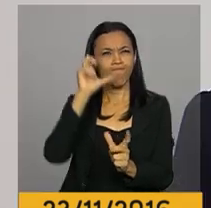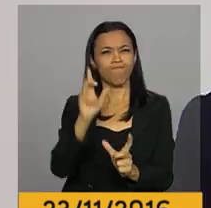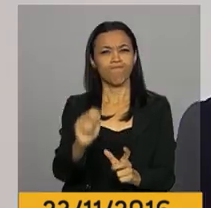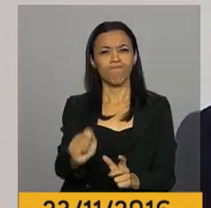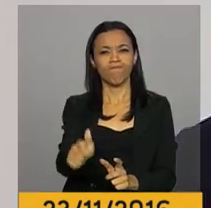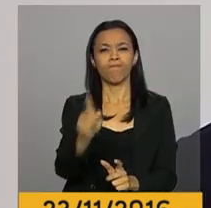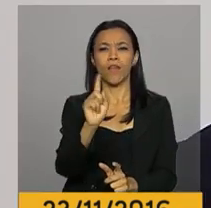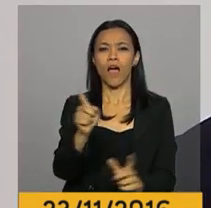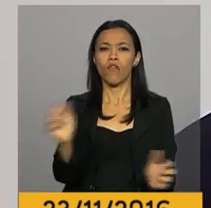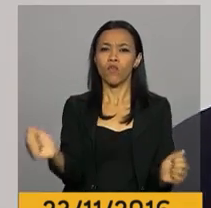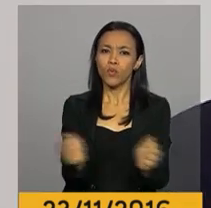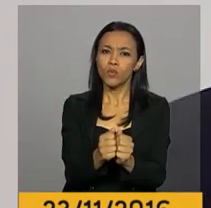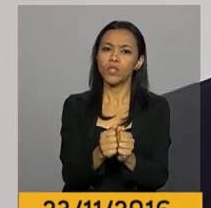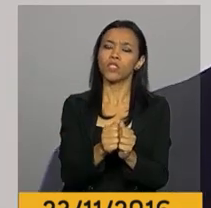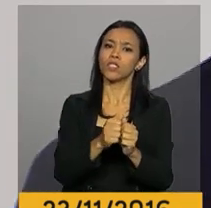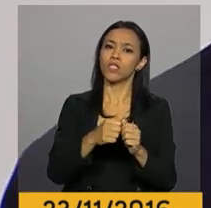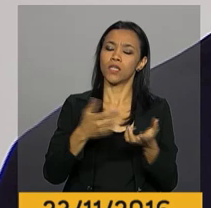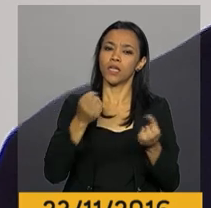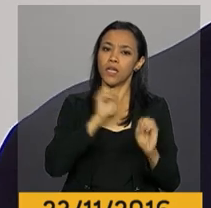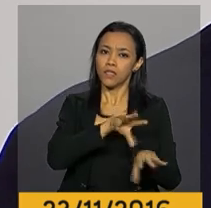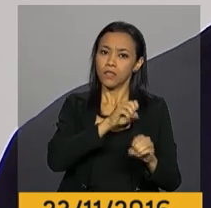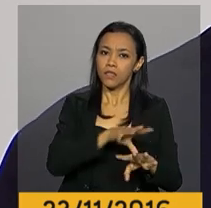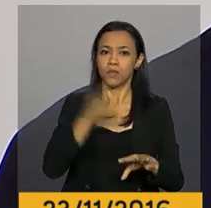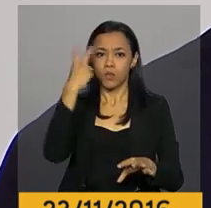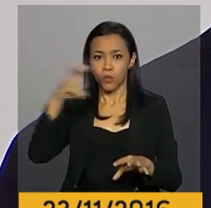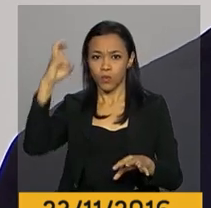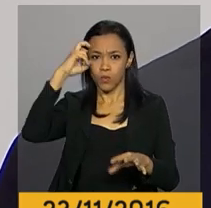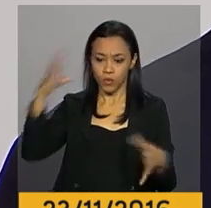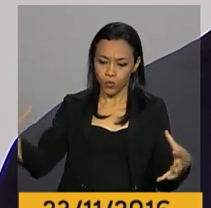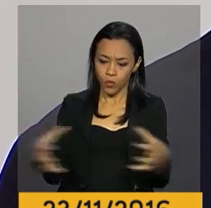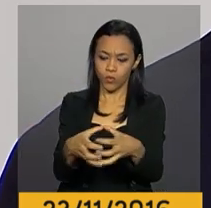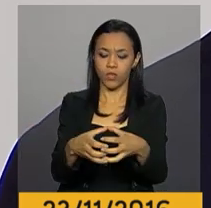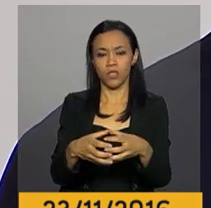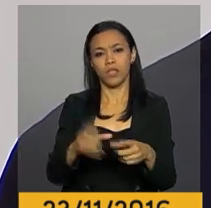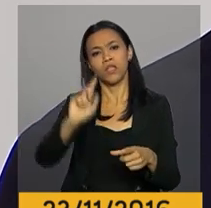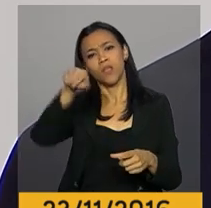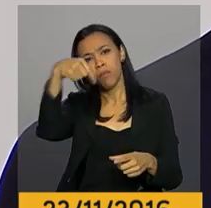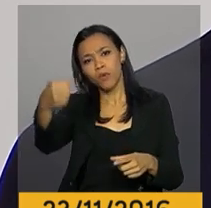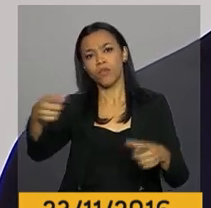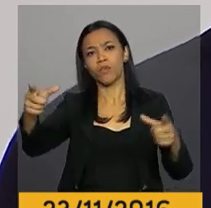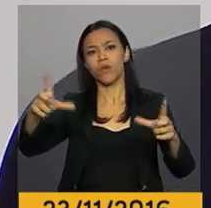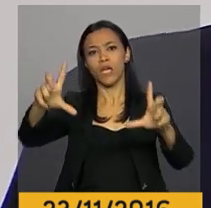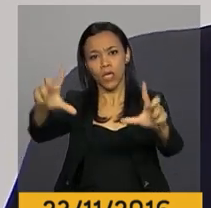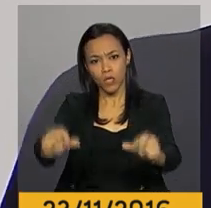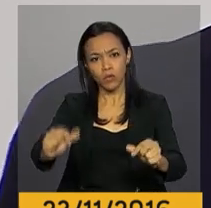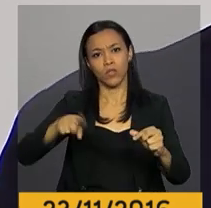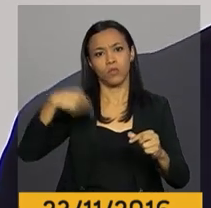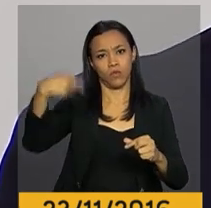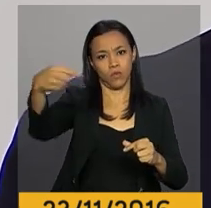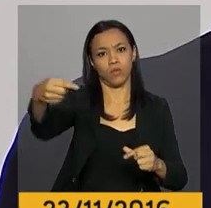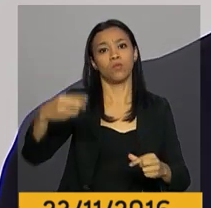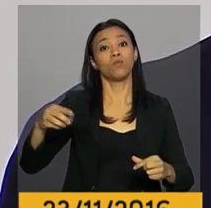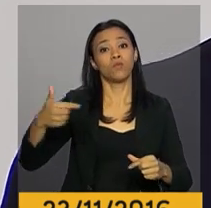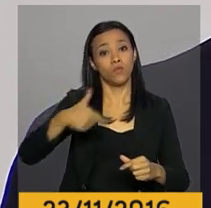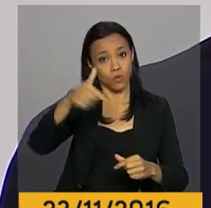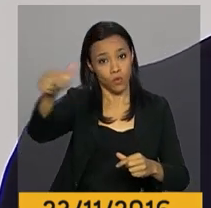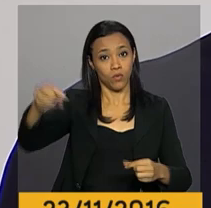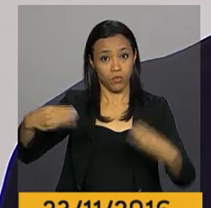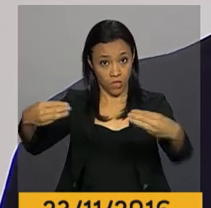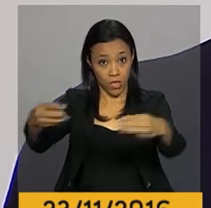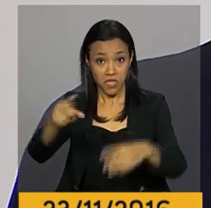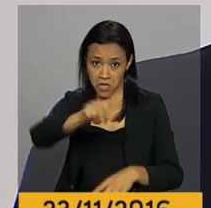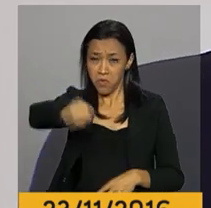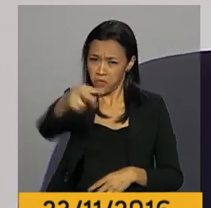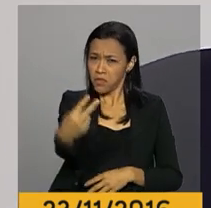como reduzir outros tantos ministérios e logo depois vocês acompanharam